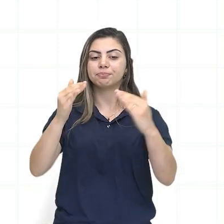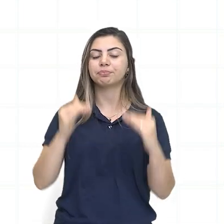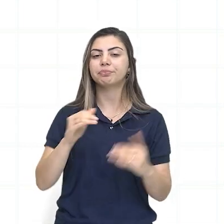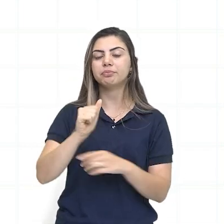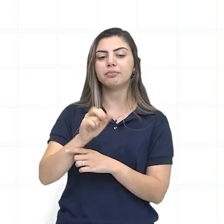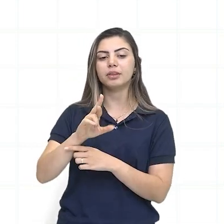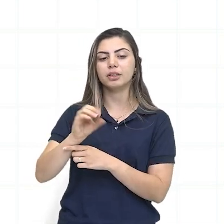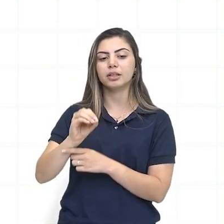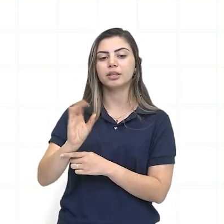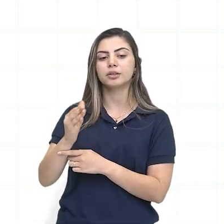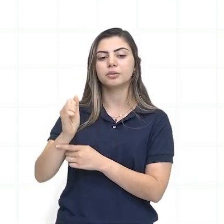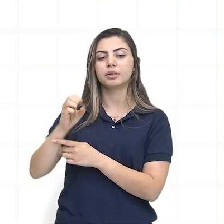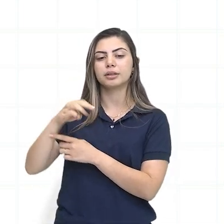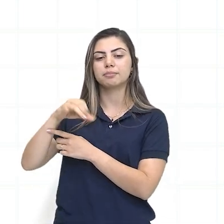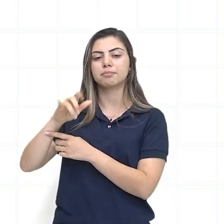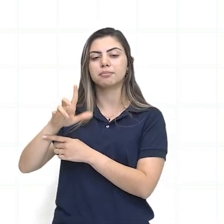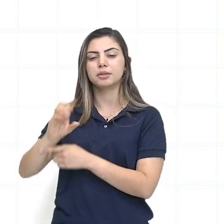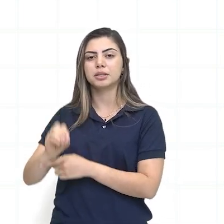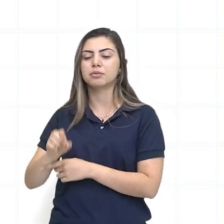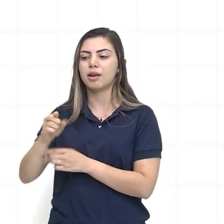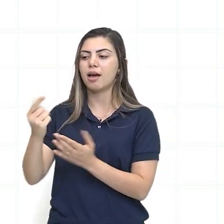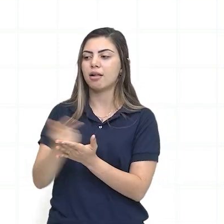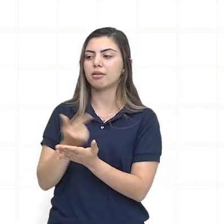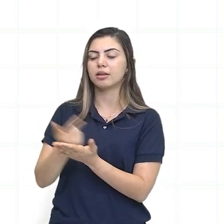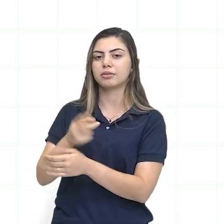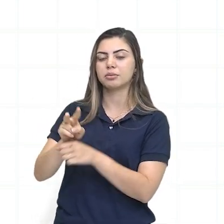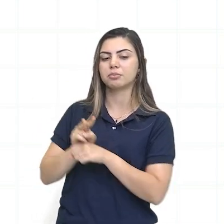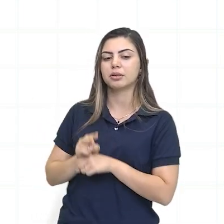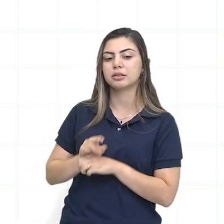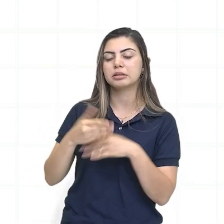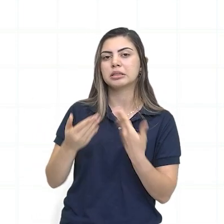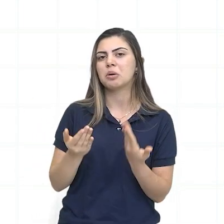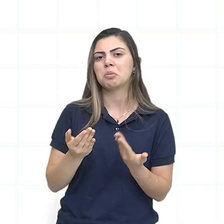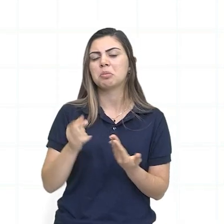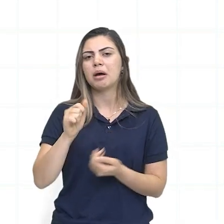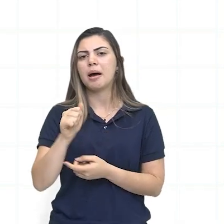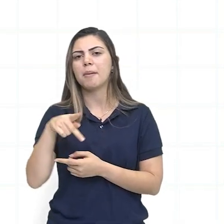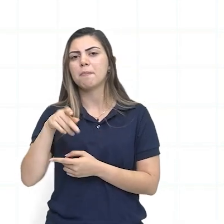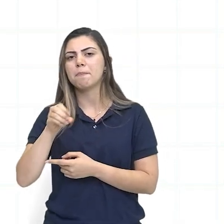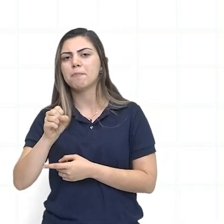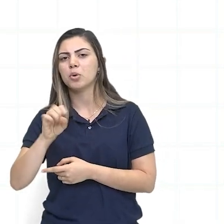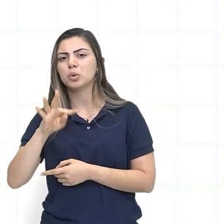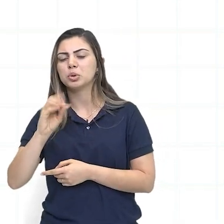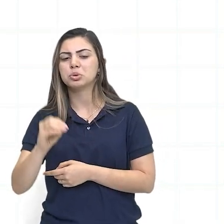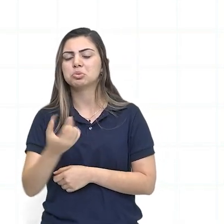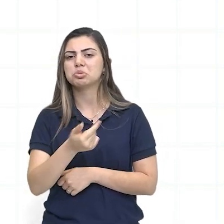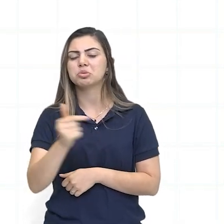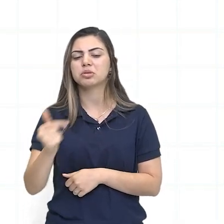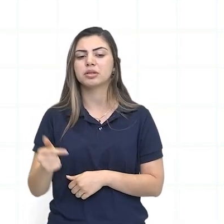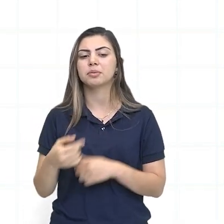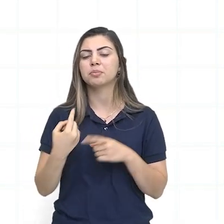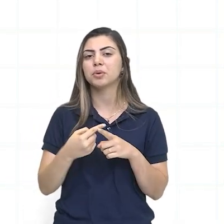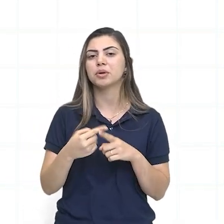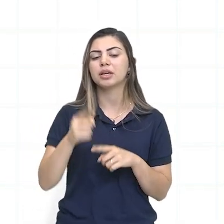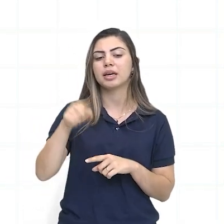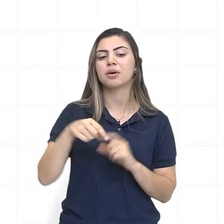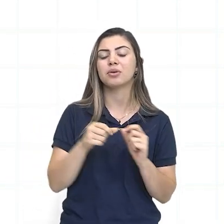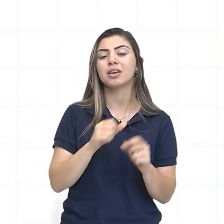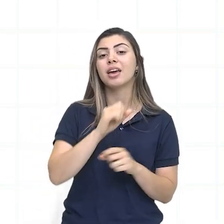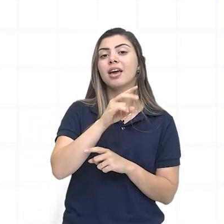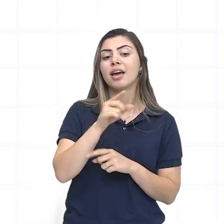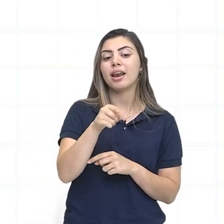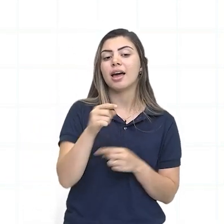Caro amigo, empreste-me o livro. Aqui eu não tenho o aposto. Caro amigo é o vocativo. Mas o que é